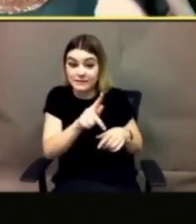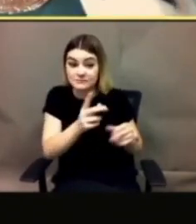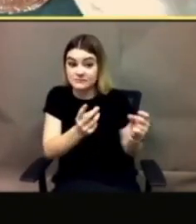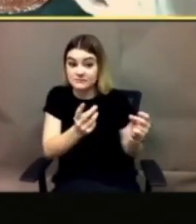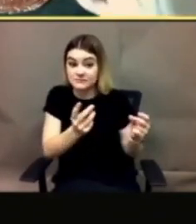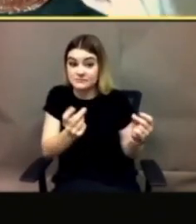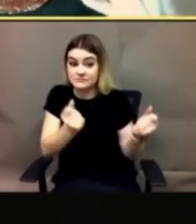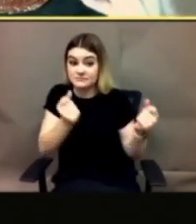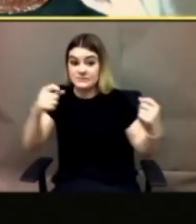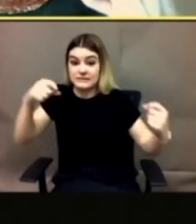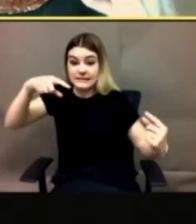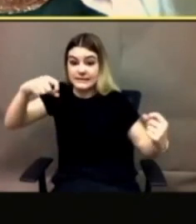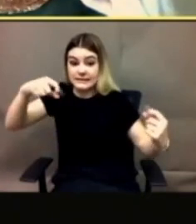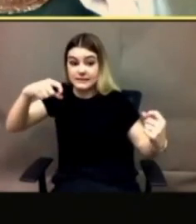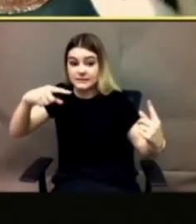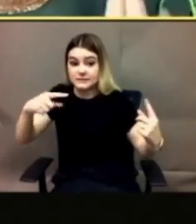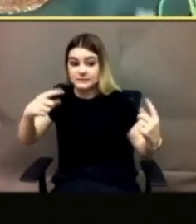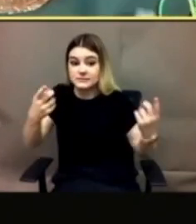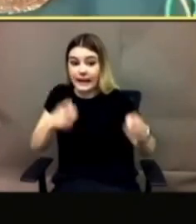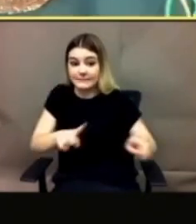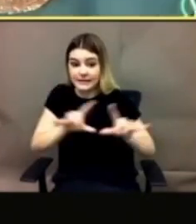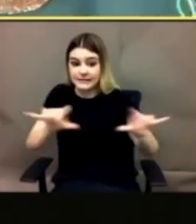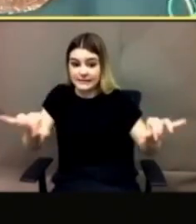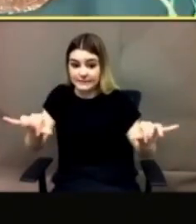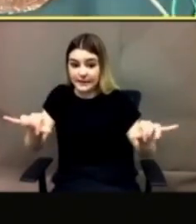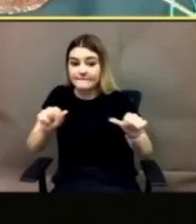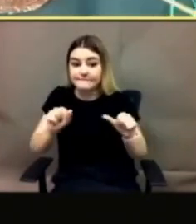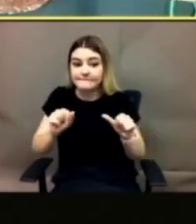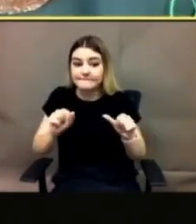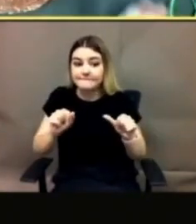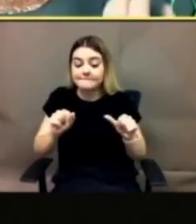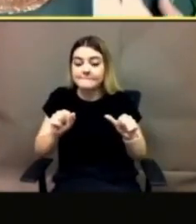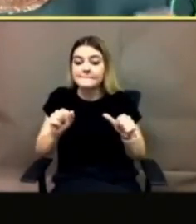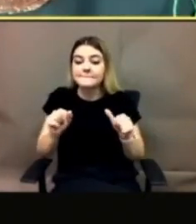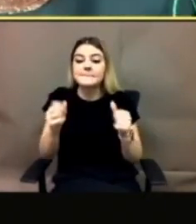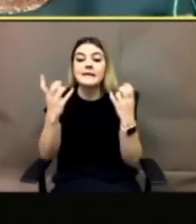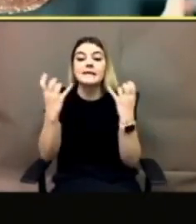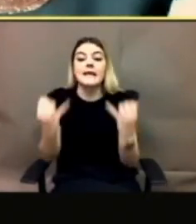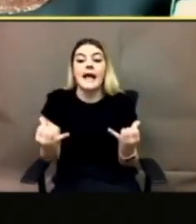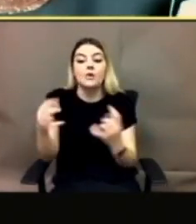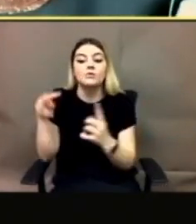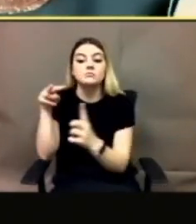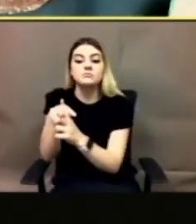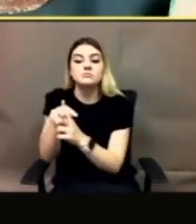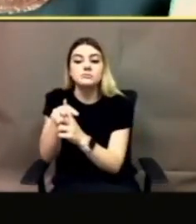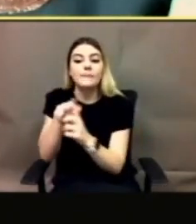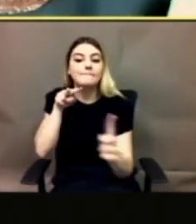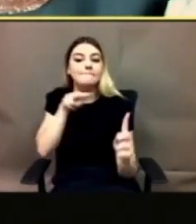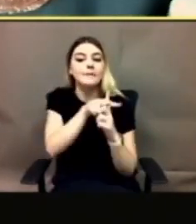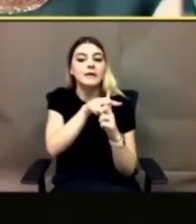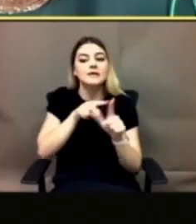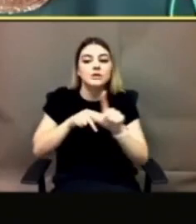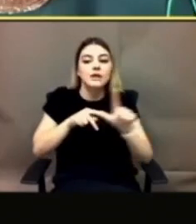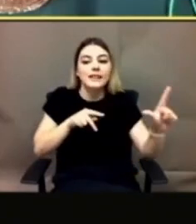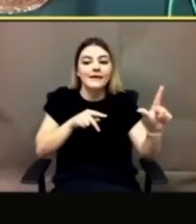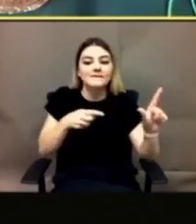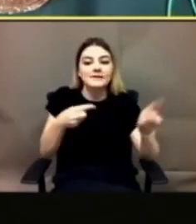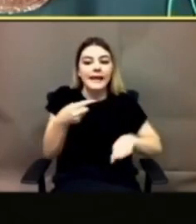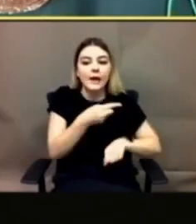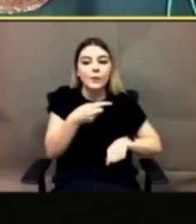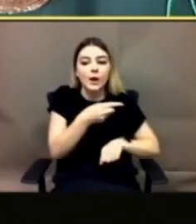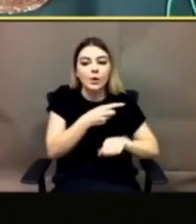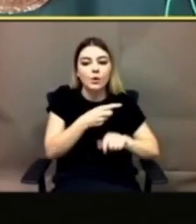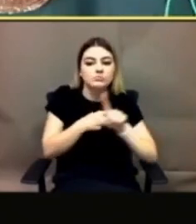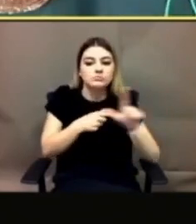eu posso fazer? Vamos plugar aqui. Então. Um. Um clip. Tipo. Jacaré. E vamos voltar.